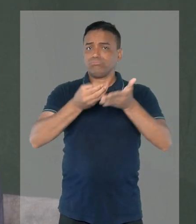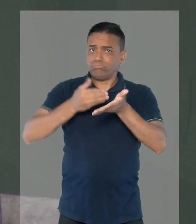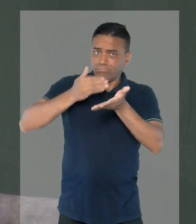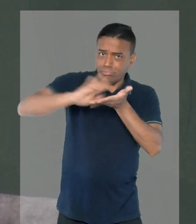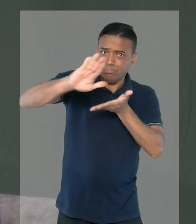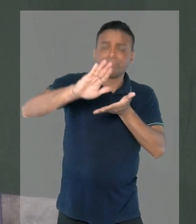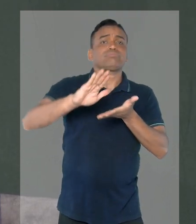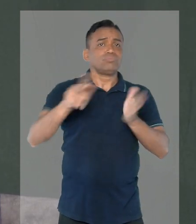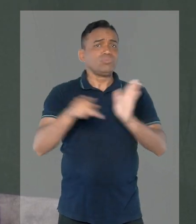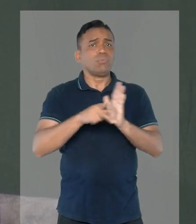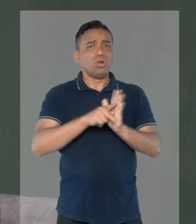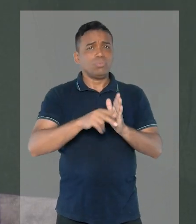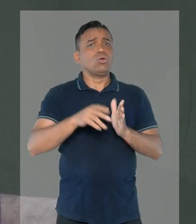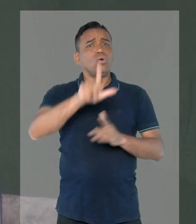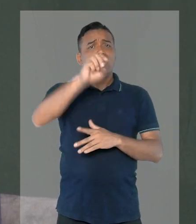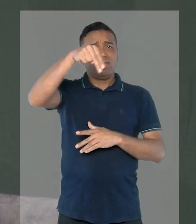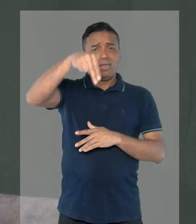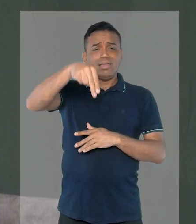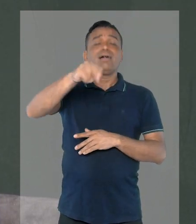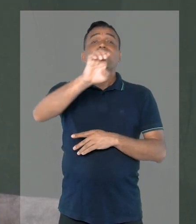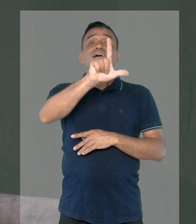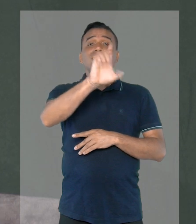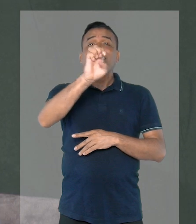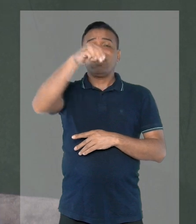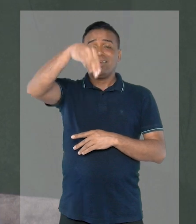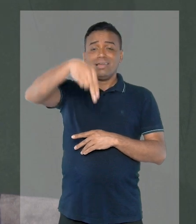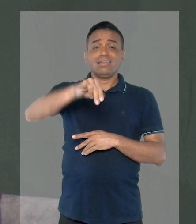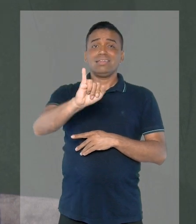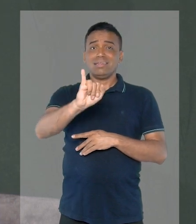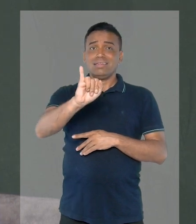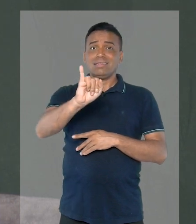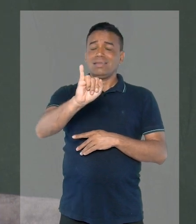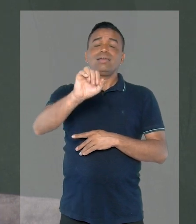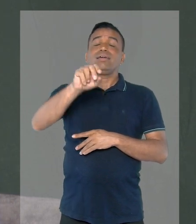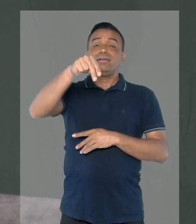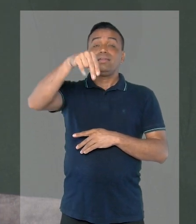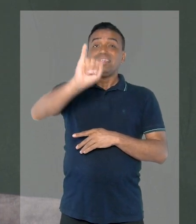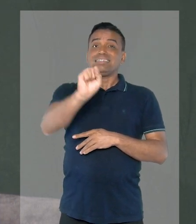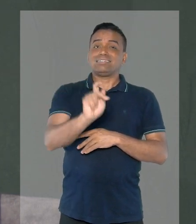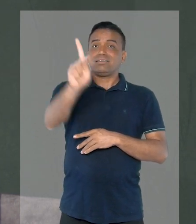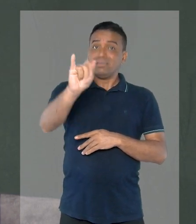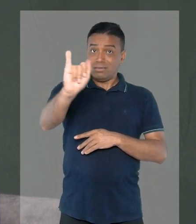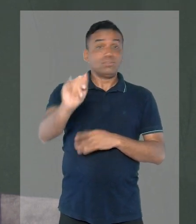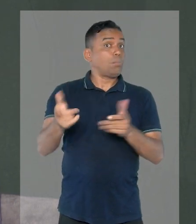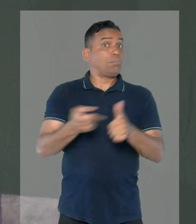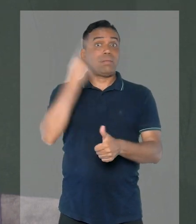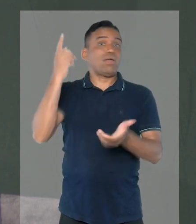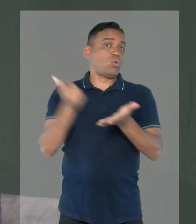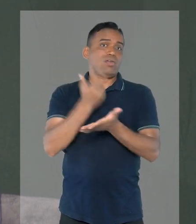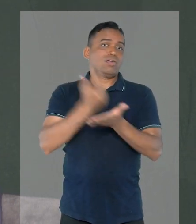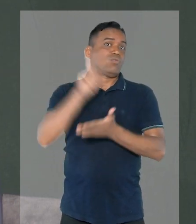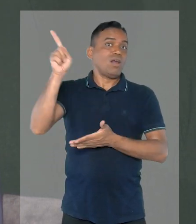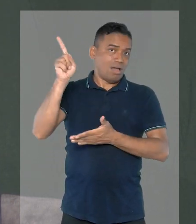tudo a ver, o Leminski é de Curitiba, o Leminski estudou na UFPR, não tem na UFPR ainda. Esse é o primeiro livro da UFPR sobre Leminski.